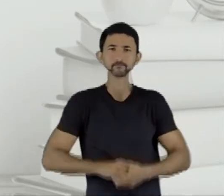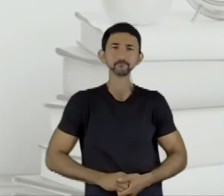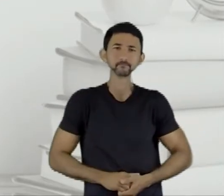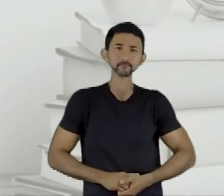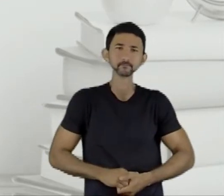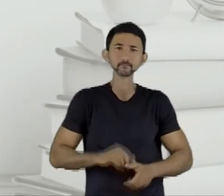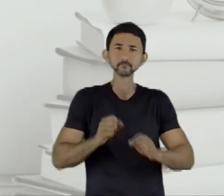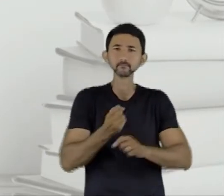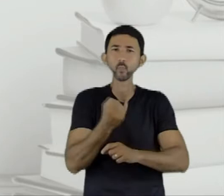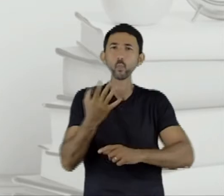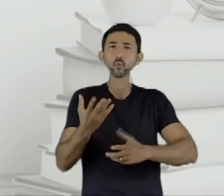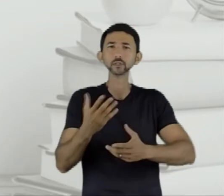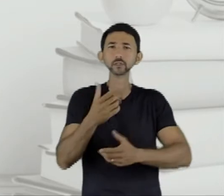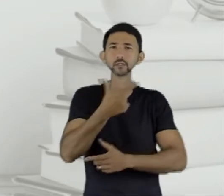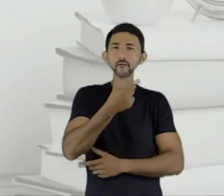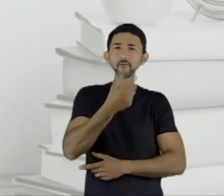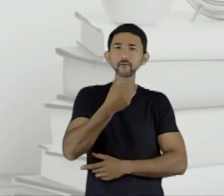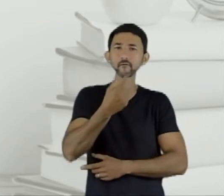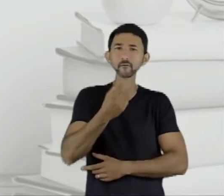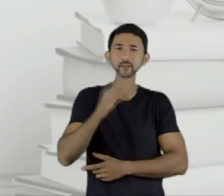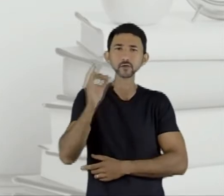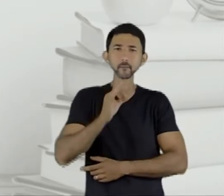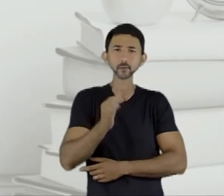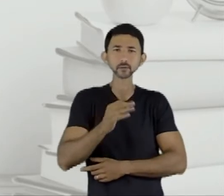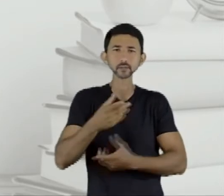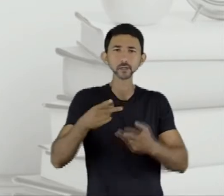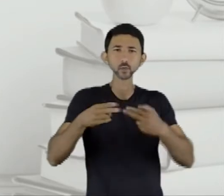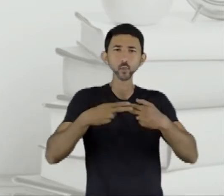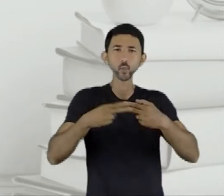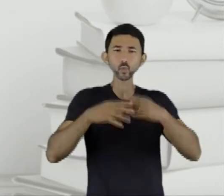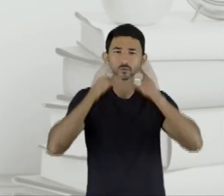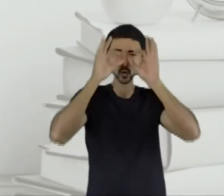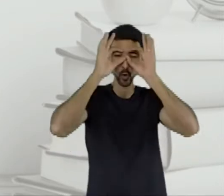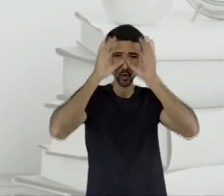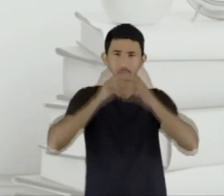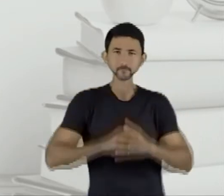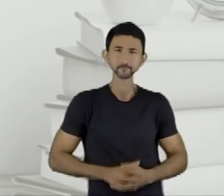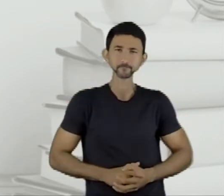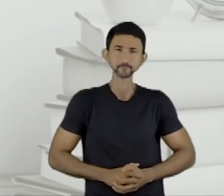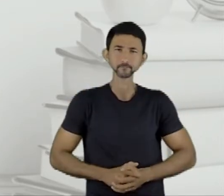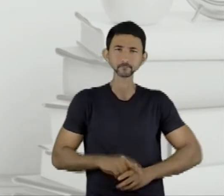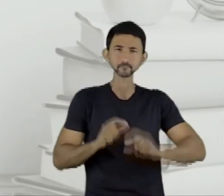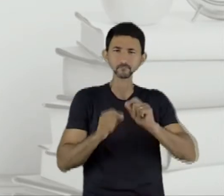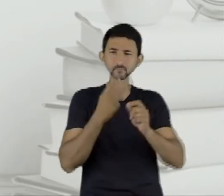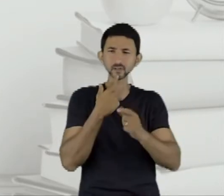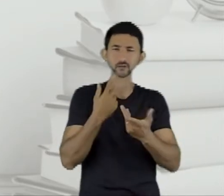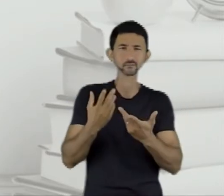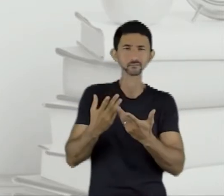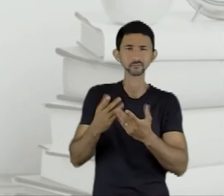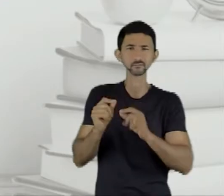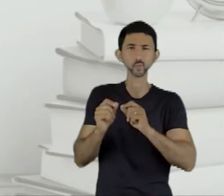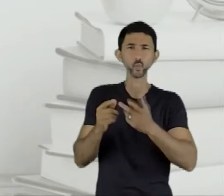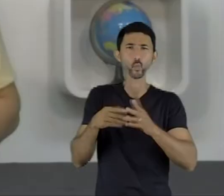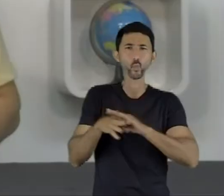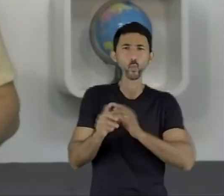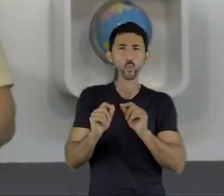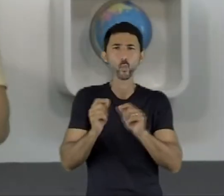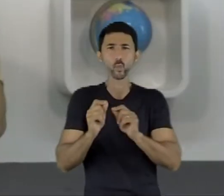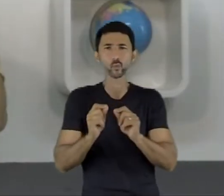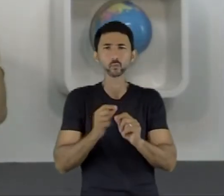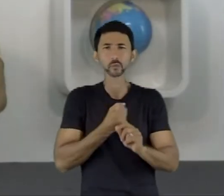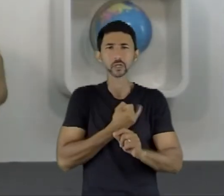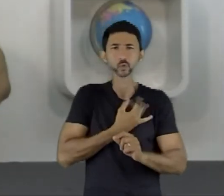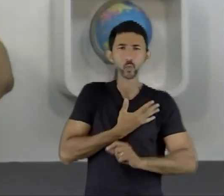Dessa quantidade, 20% usam óculos. Então, o que tem em comum aí? Você vai dizer, são números, certo?